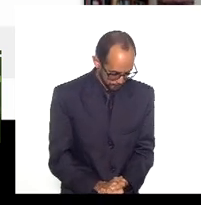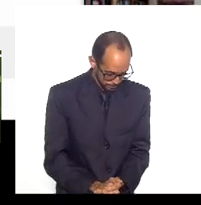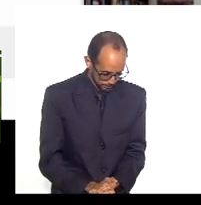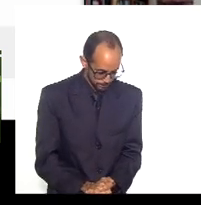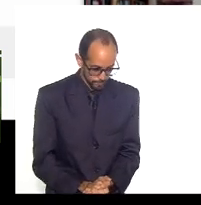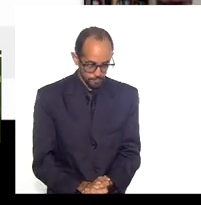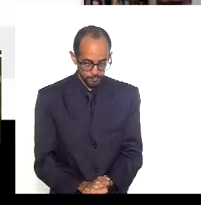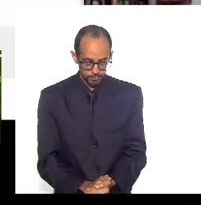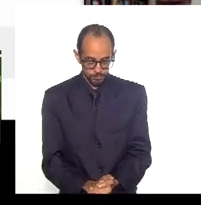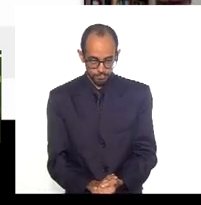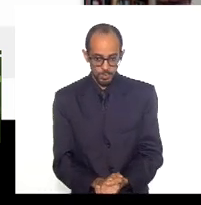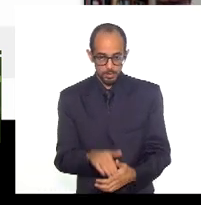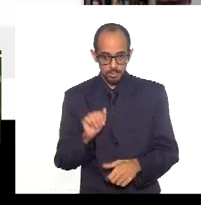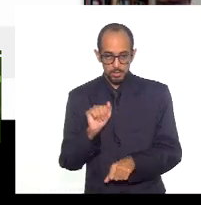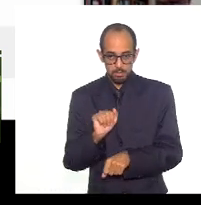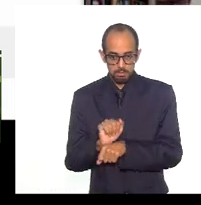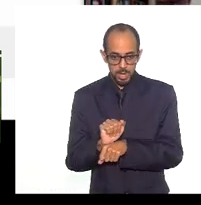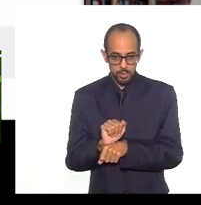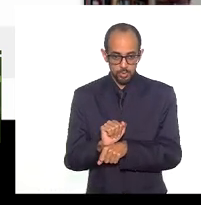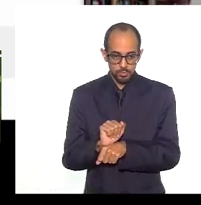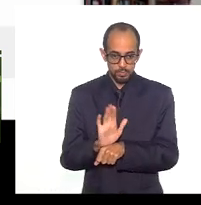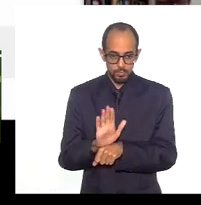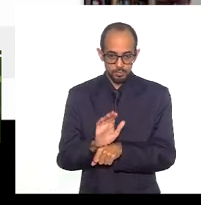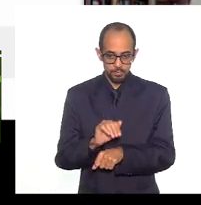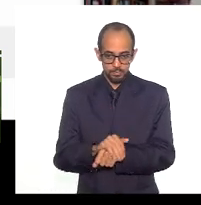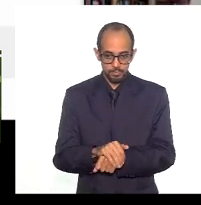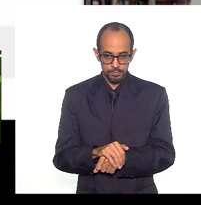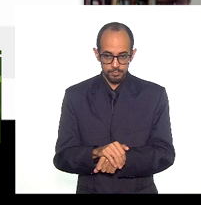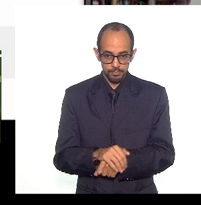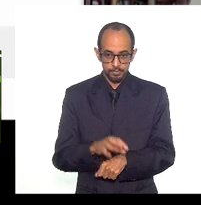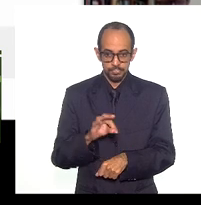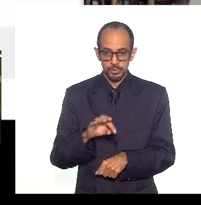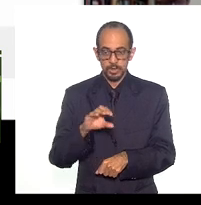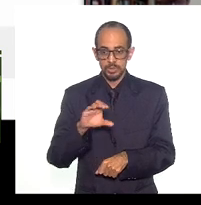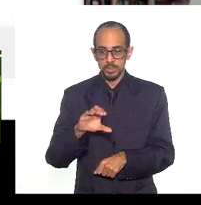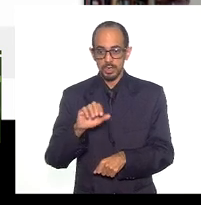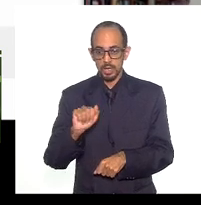Deixa eu ver aqui quem pode estar com o áudio aberto. TCE com o áudio aberto.